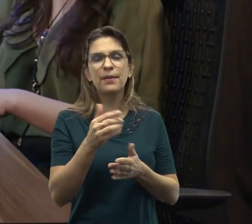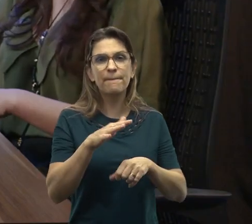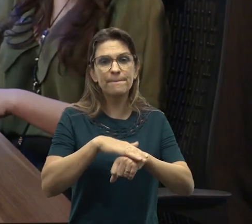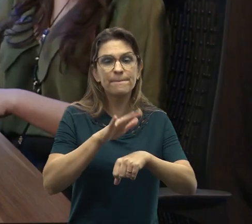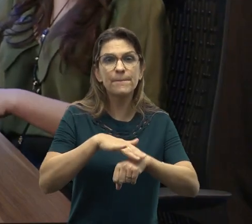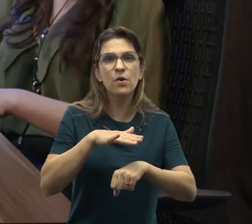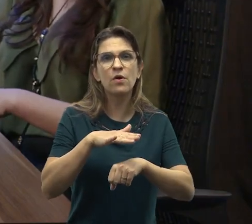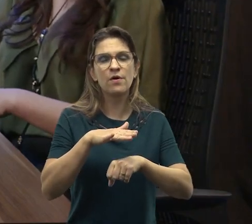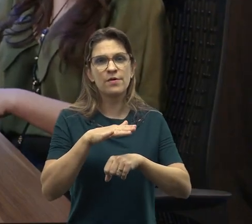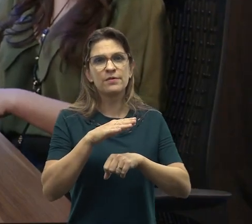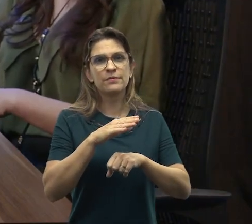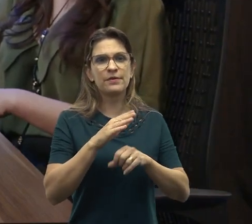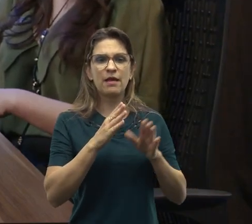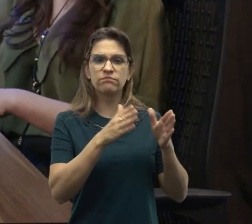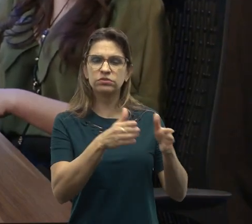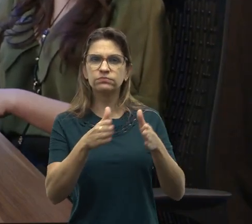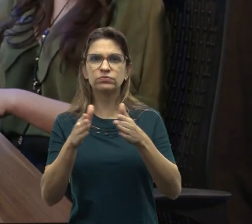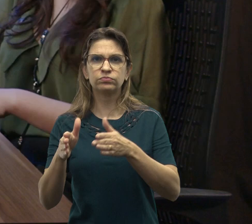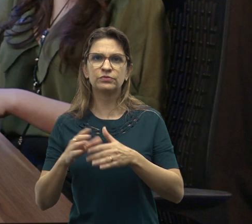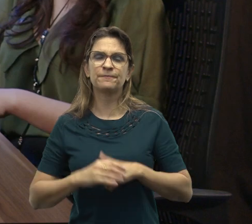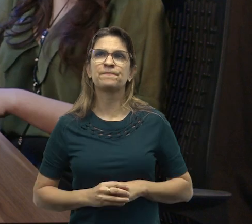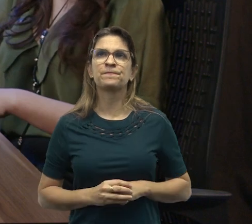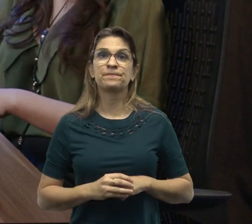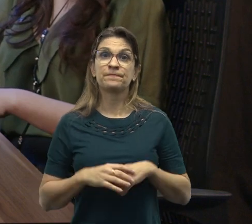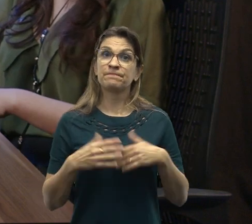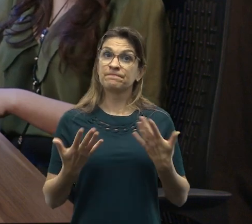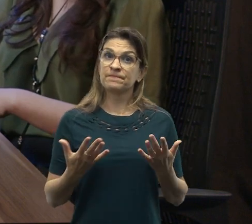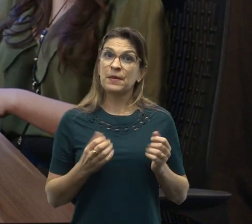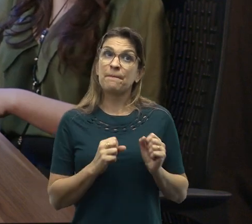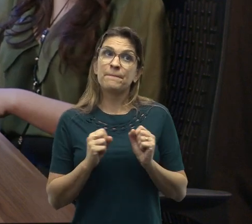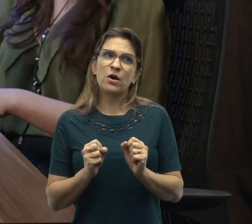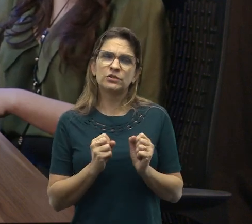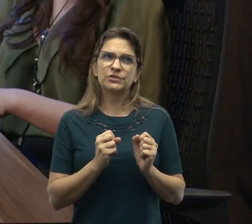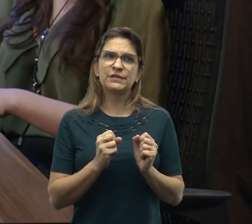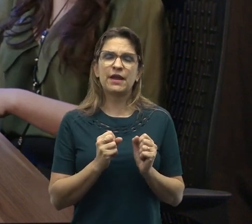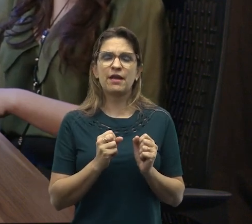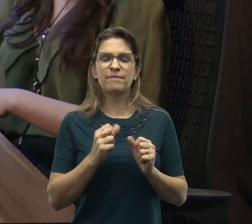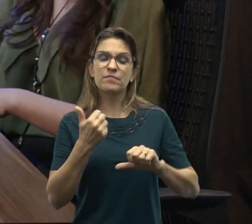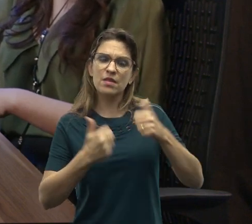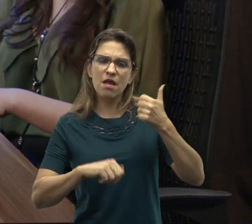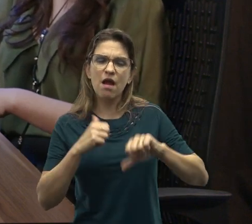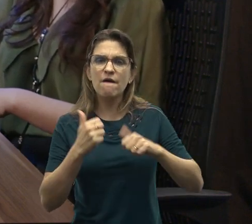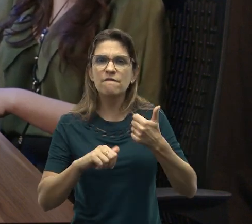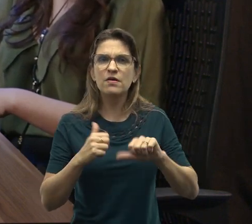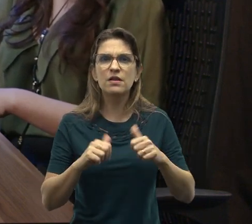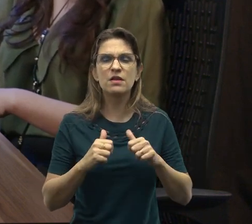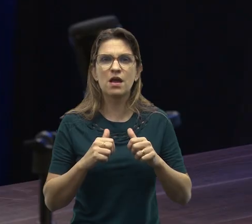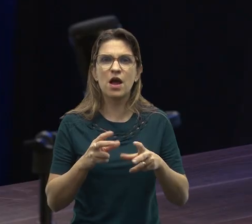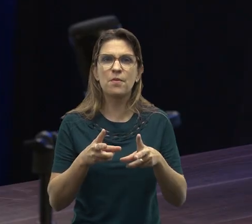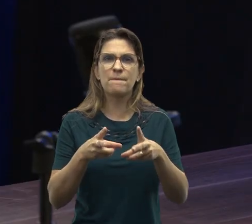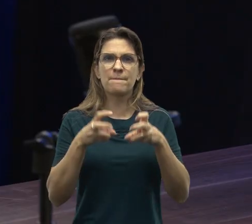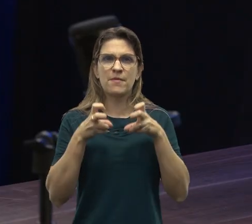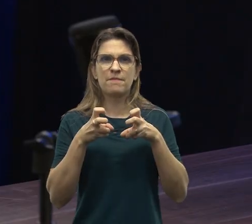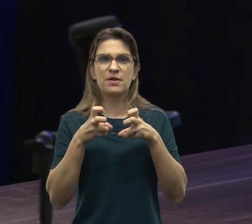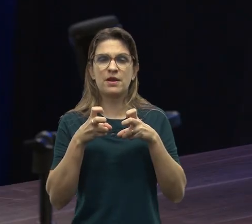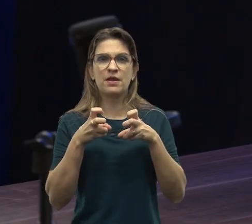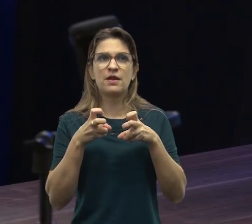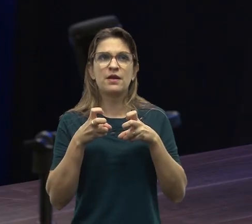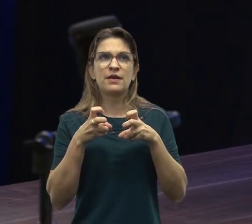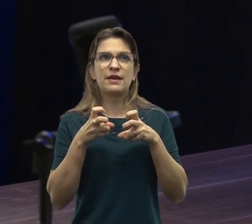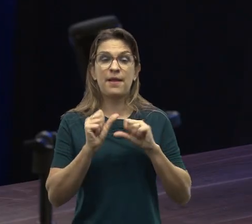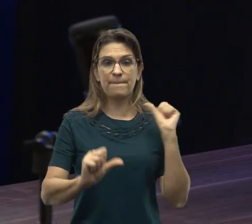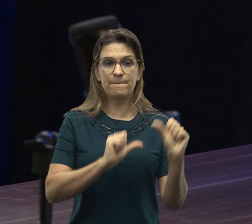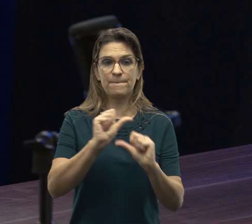agora nesse primeiro semestre que podem realmente contribuir para isso no futuro, porque se isso não for feito, Campo Grande